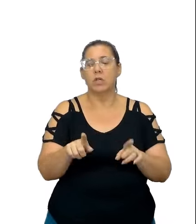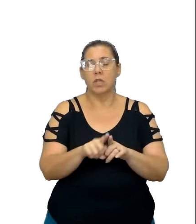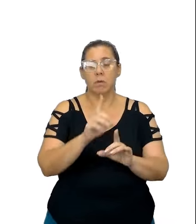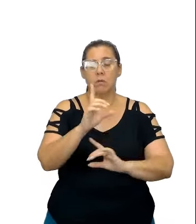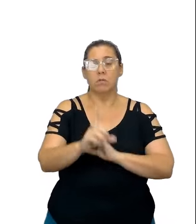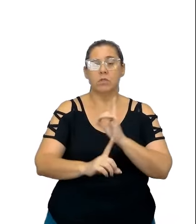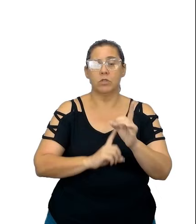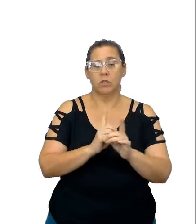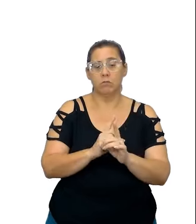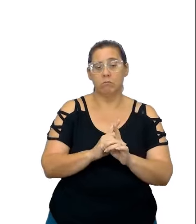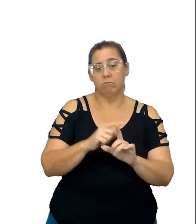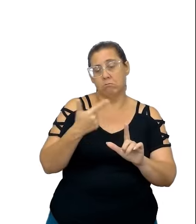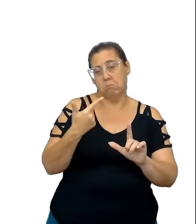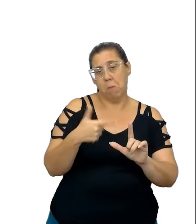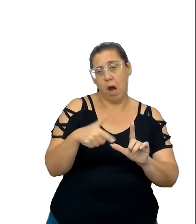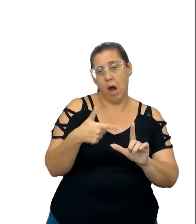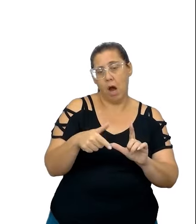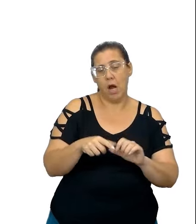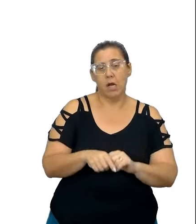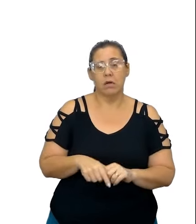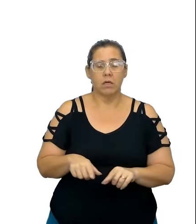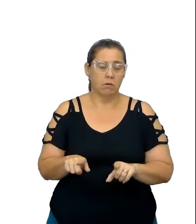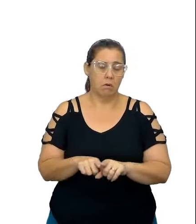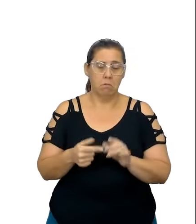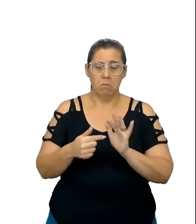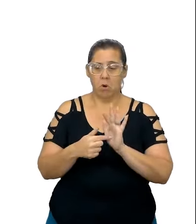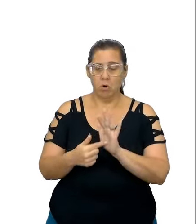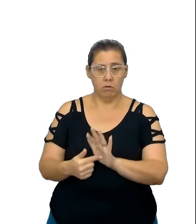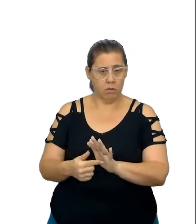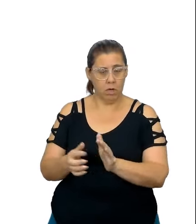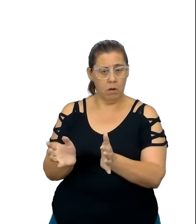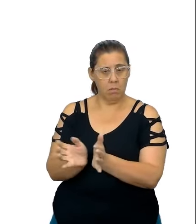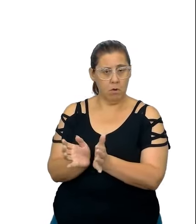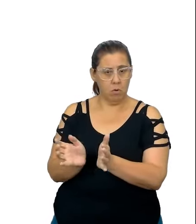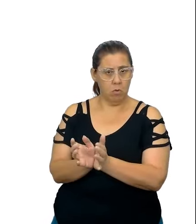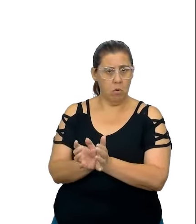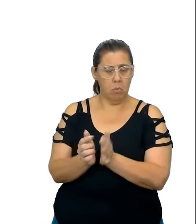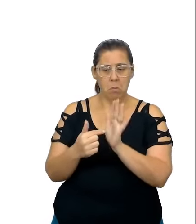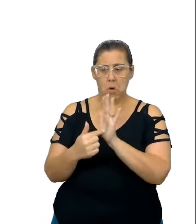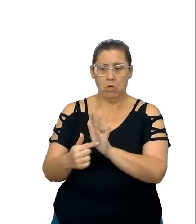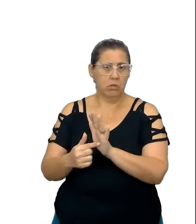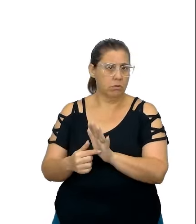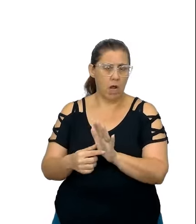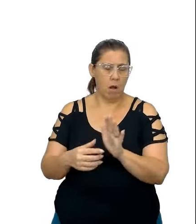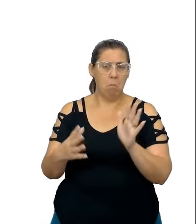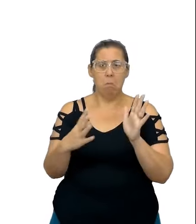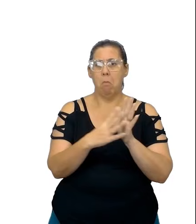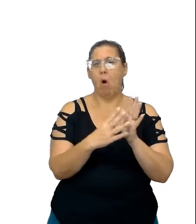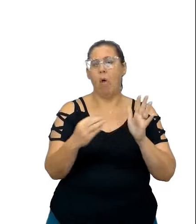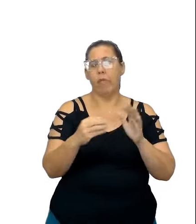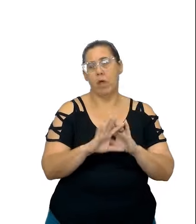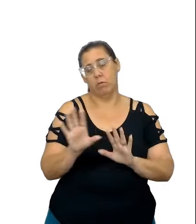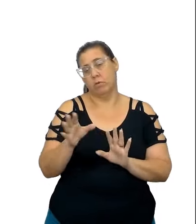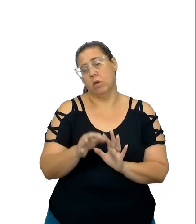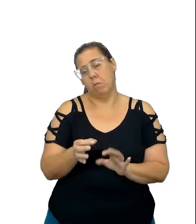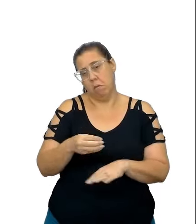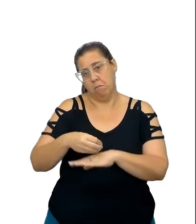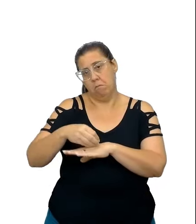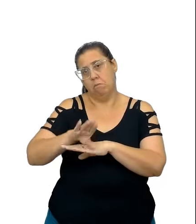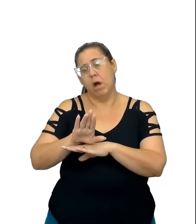digitais, memes. Disponibilizar para a turma exemplos de memes. Então, isso aqui é uma sugestão